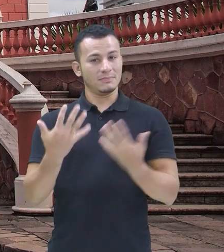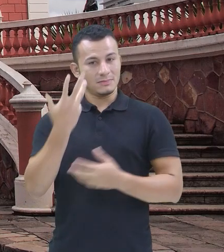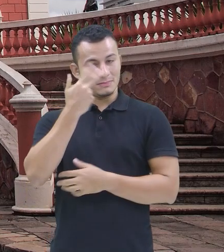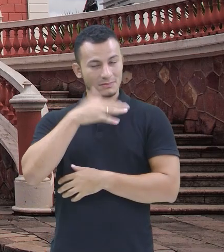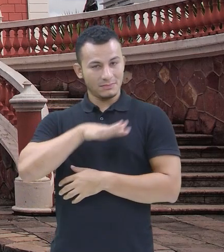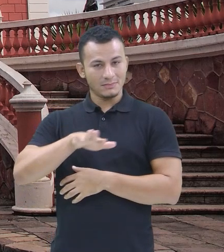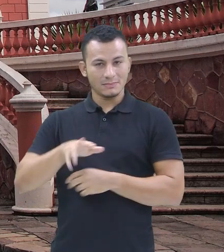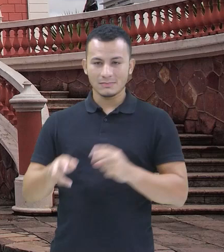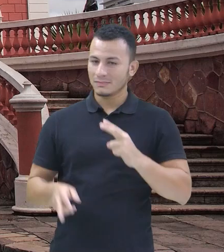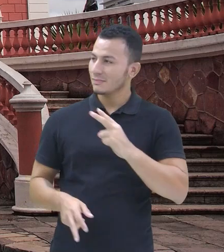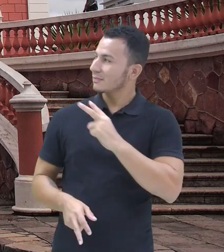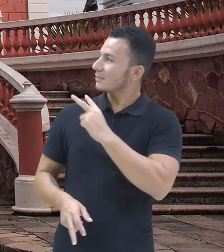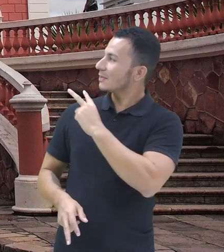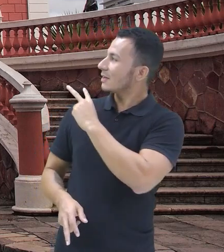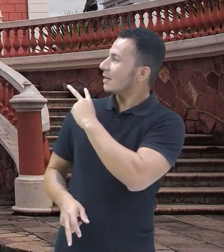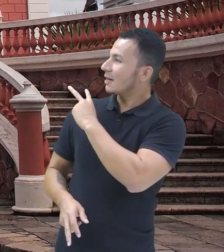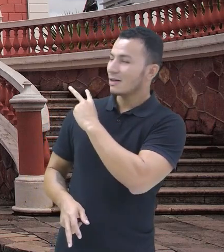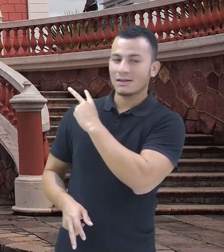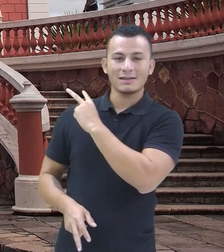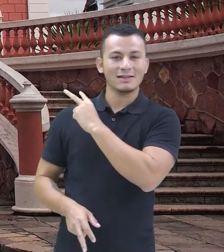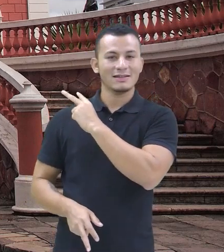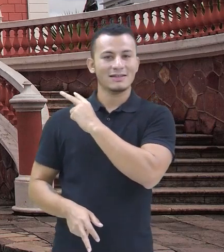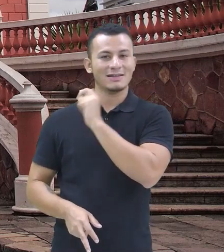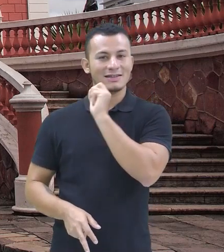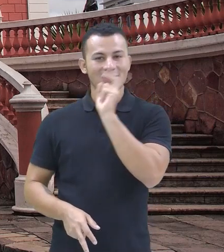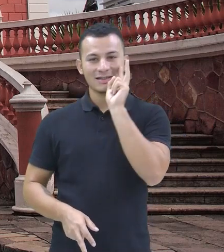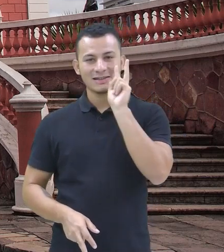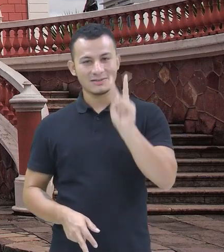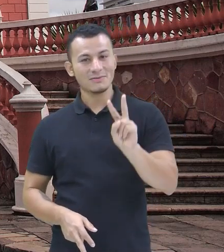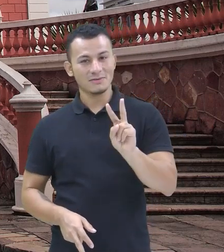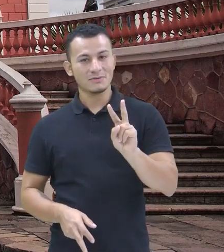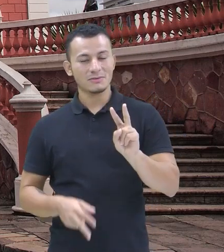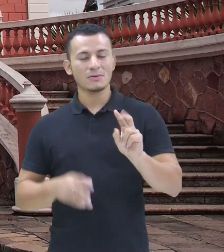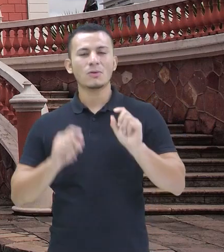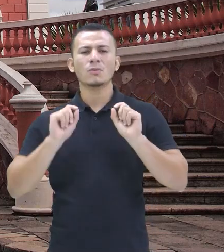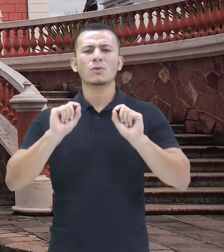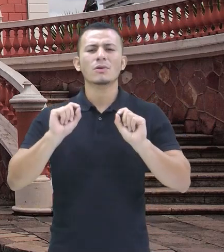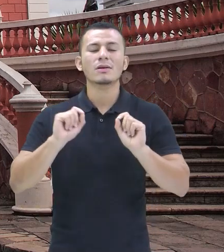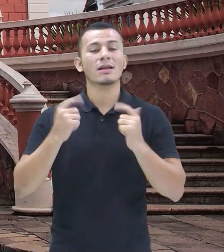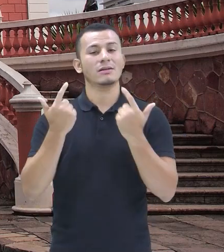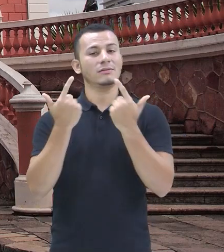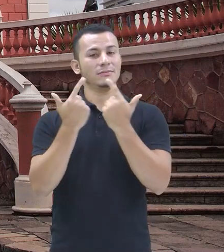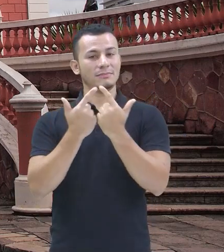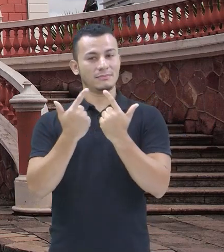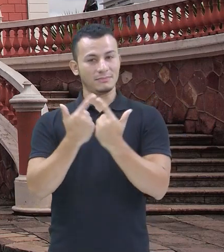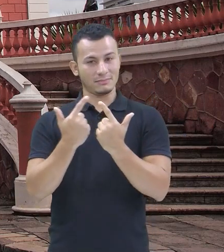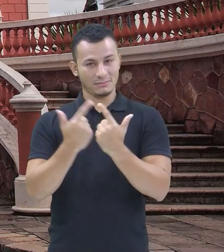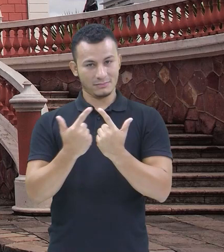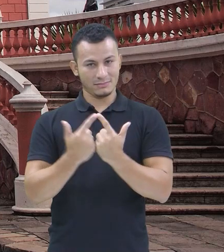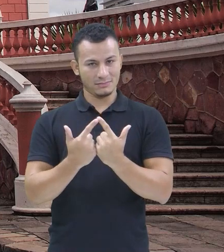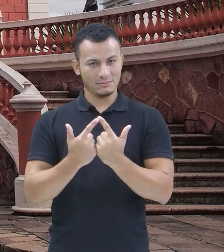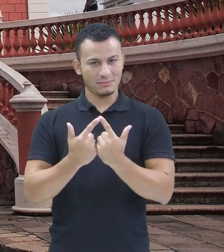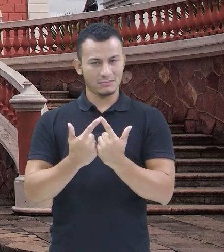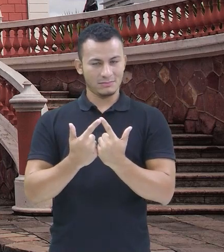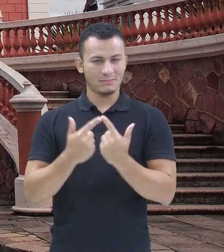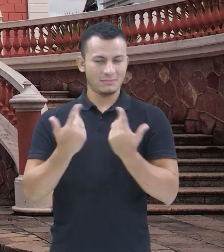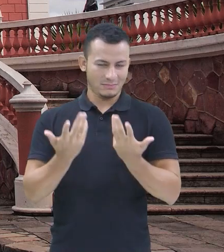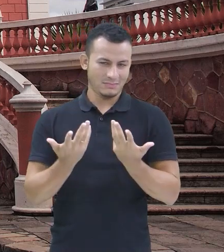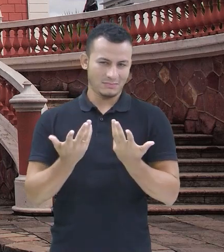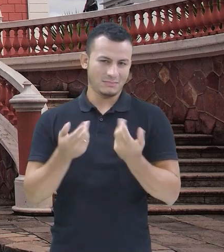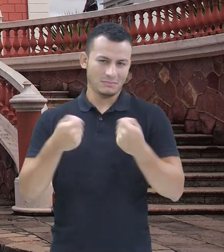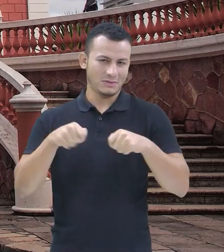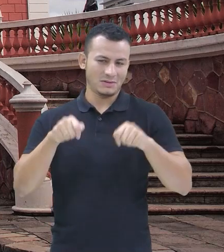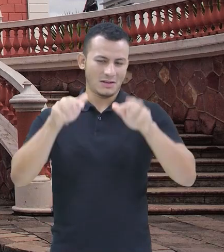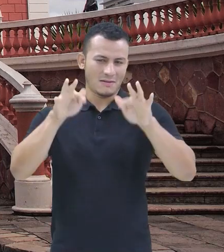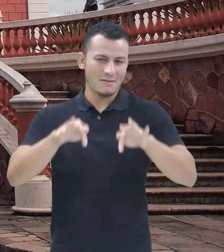Crianças, vocês estão vendo aqui, olha, esse prédio atrás da professora é o Teatro Amazonas. Ninguém poderia ir embora